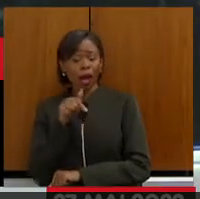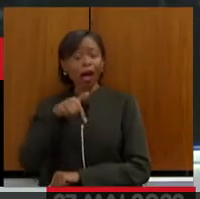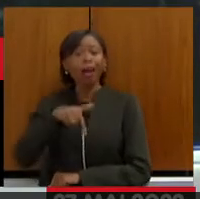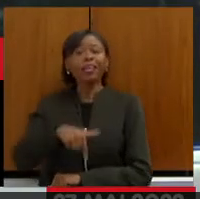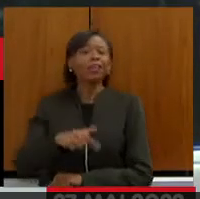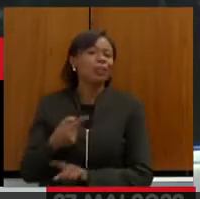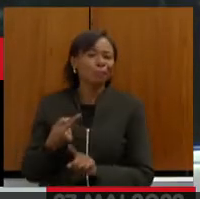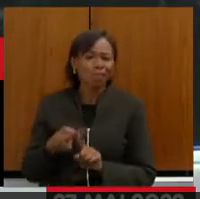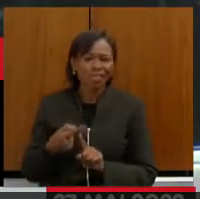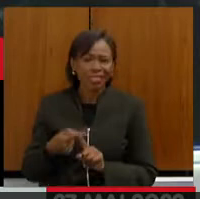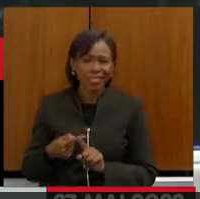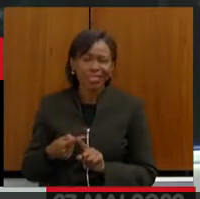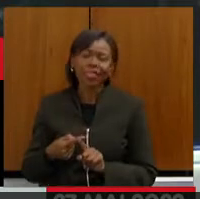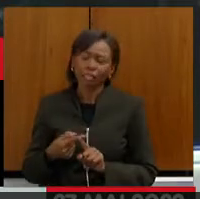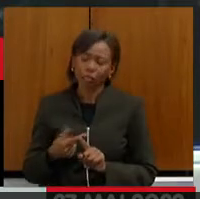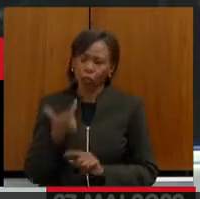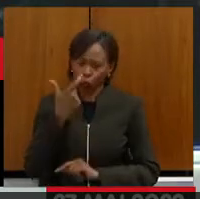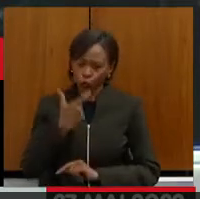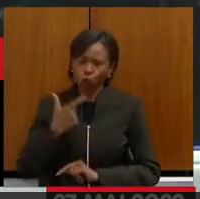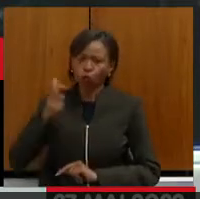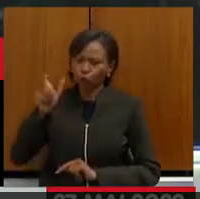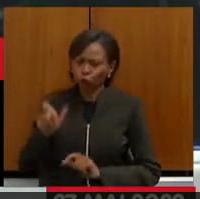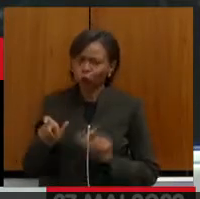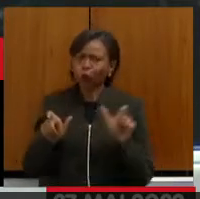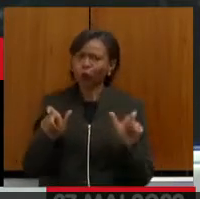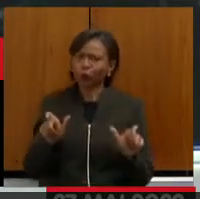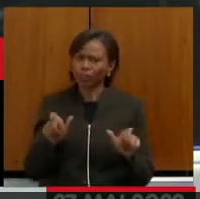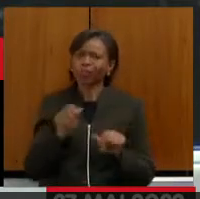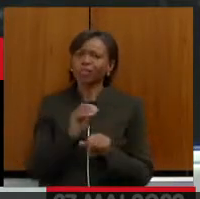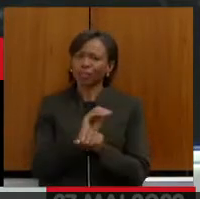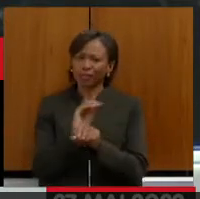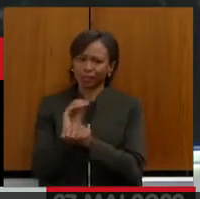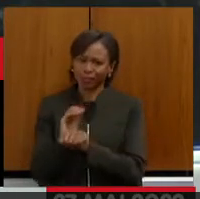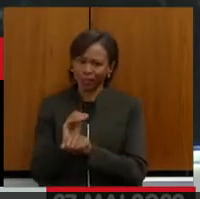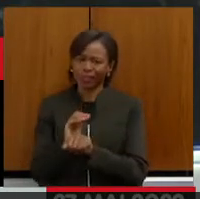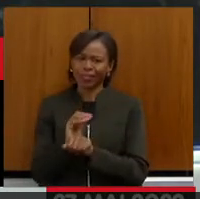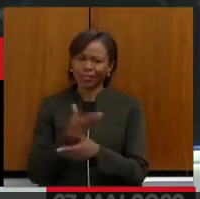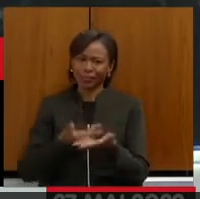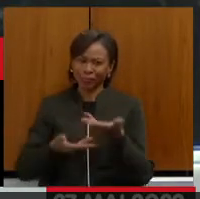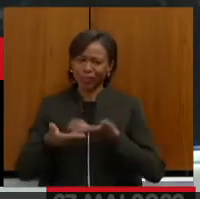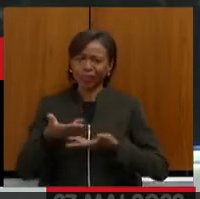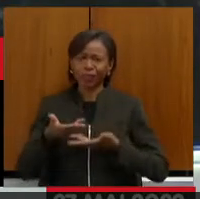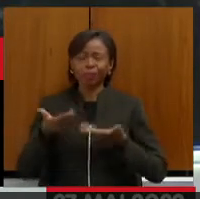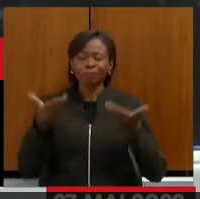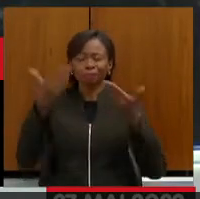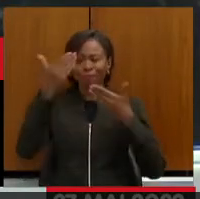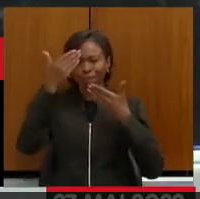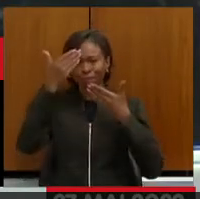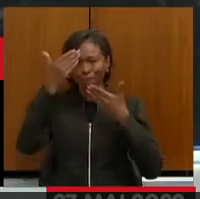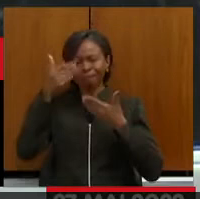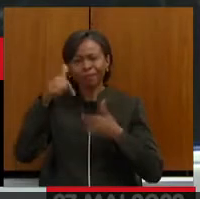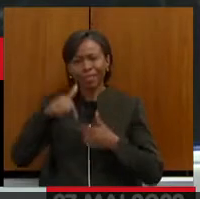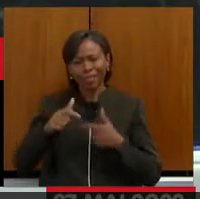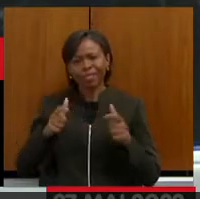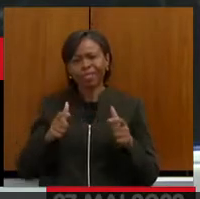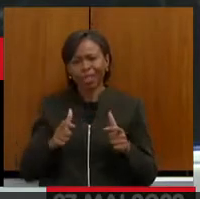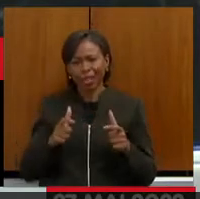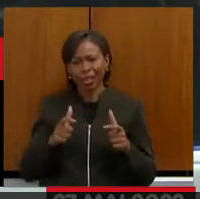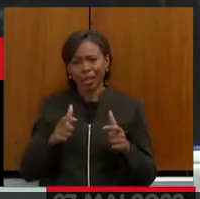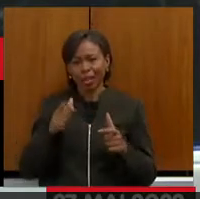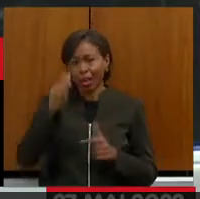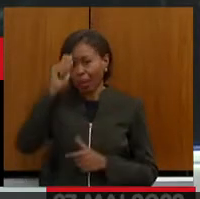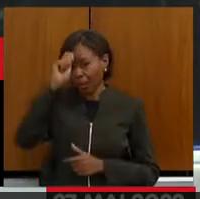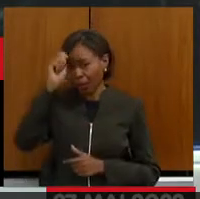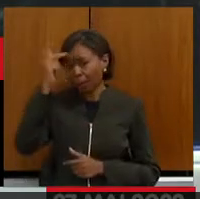aí obrigada por esse espaço agradeço demais a deputada Ana Paula Siqueira que Mesmo durante